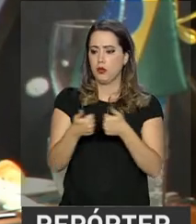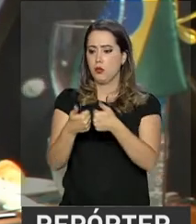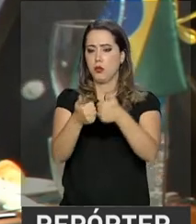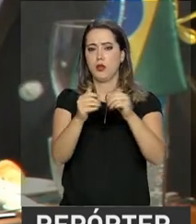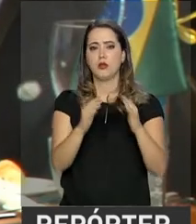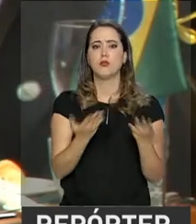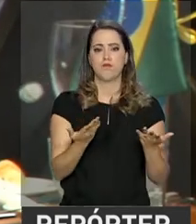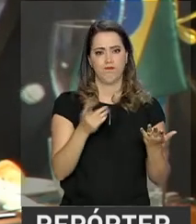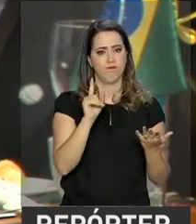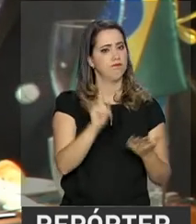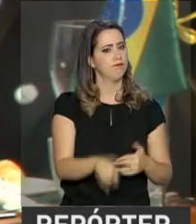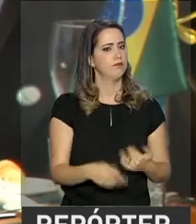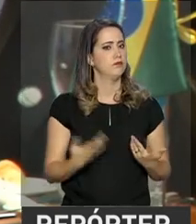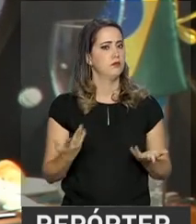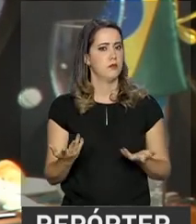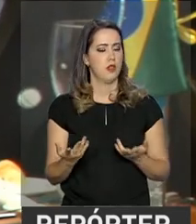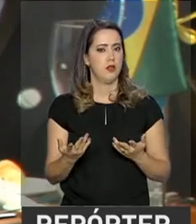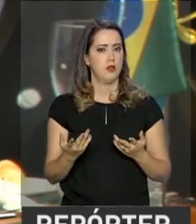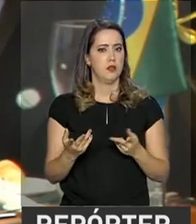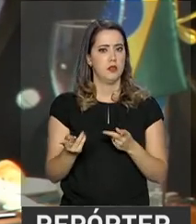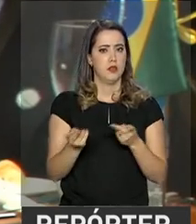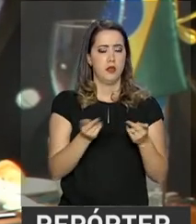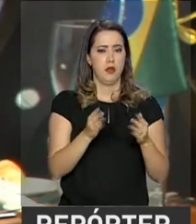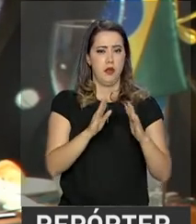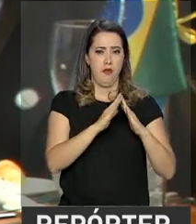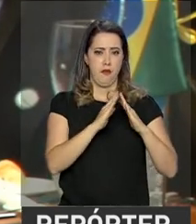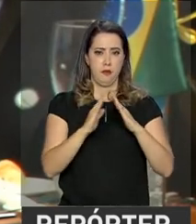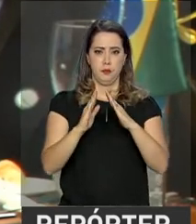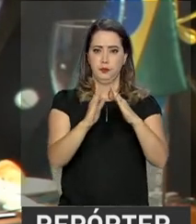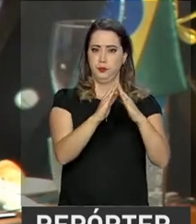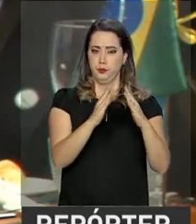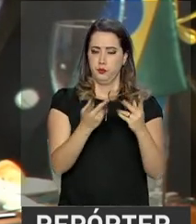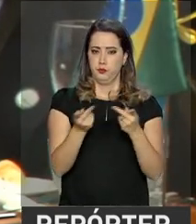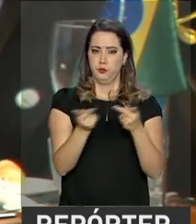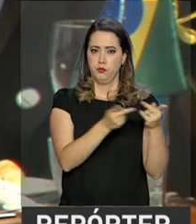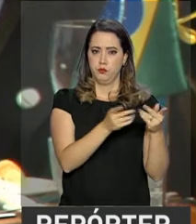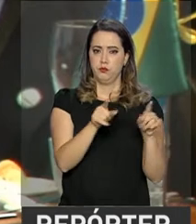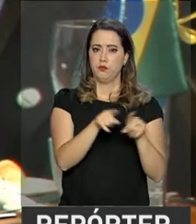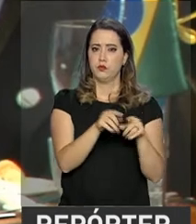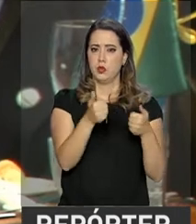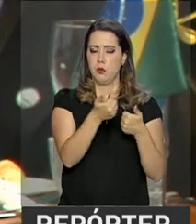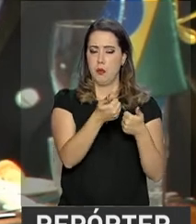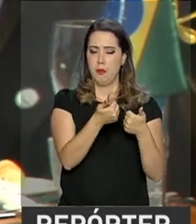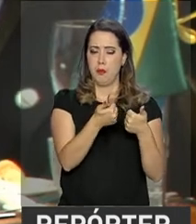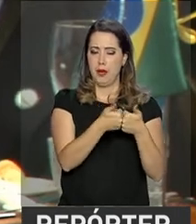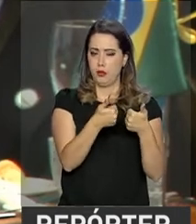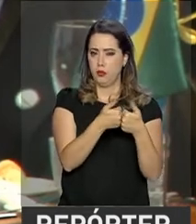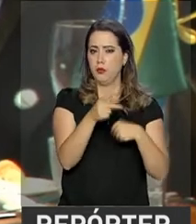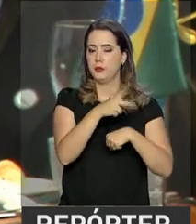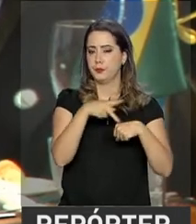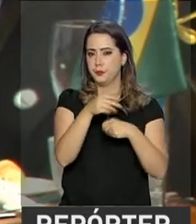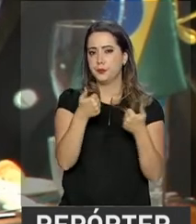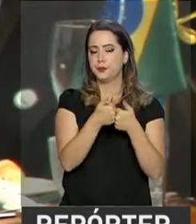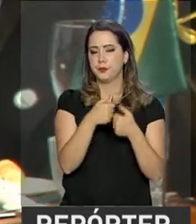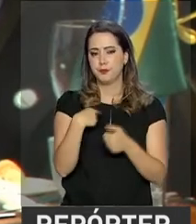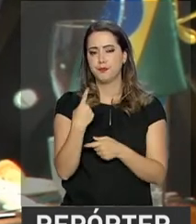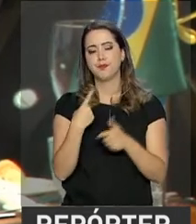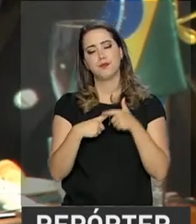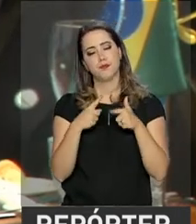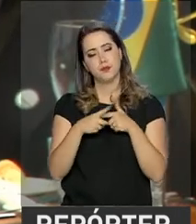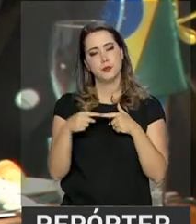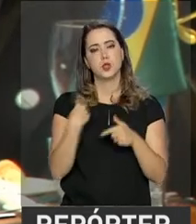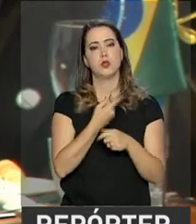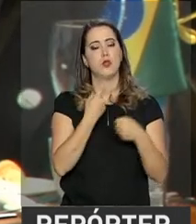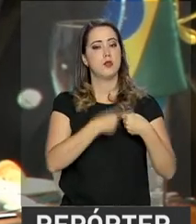outros tantos que fazem fronteira com o nosso país infelizmente sofre de nossas cidades nossas famílias